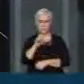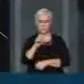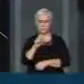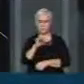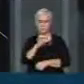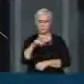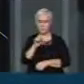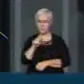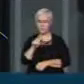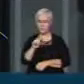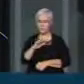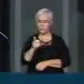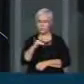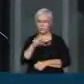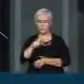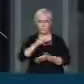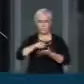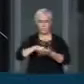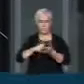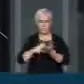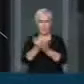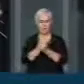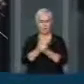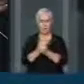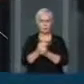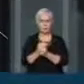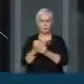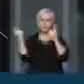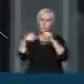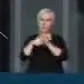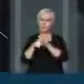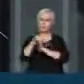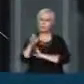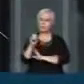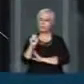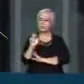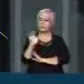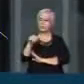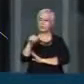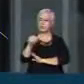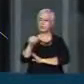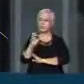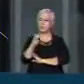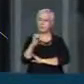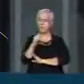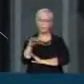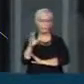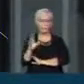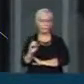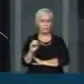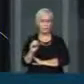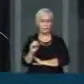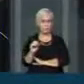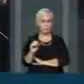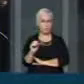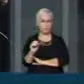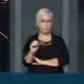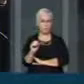assina a ação de improbidade administrativa, o que vai fazer o senhor José Mariano